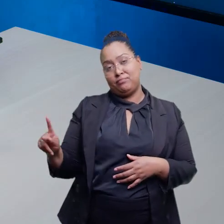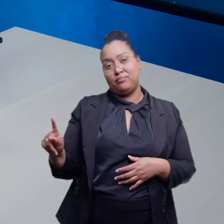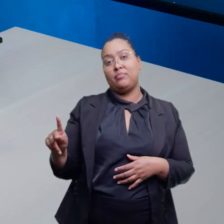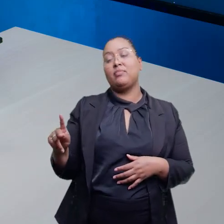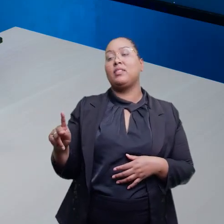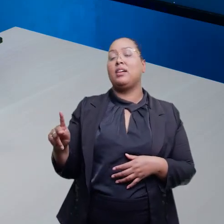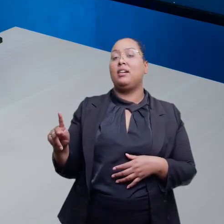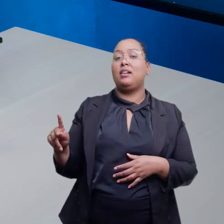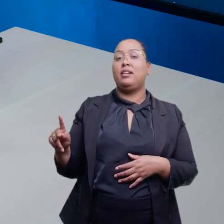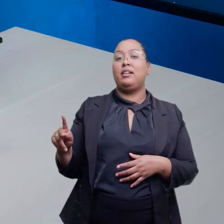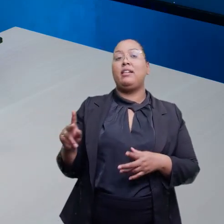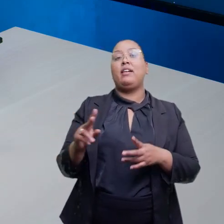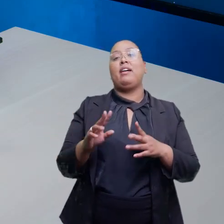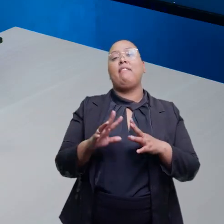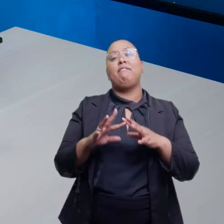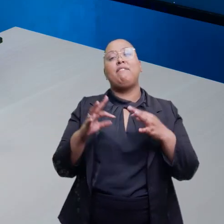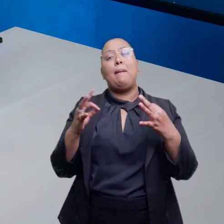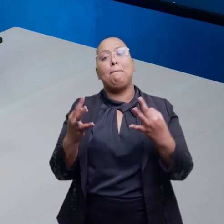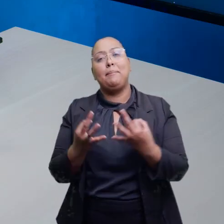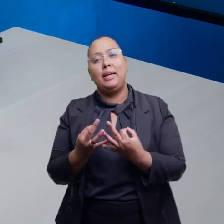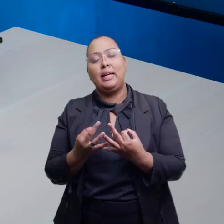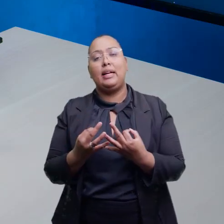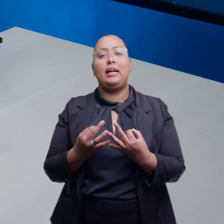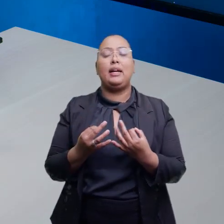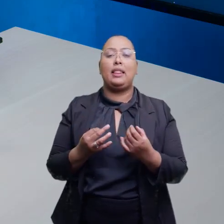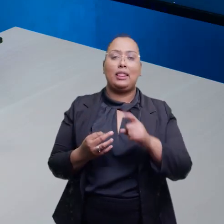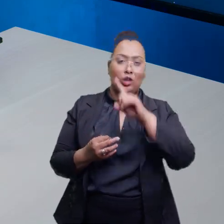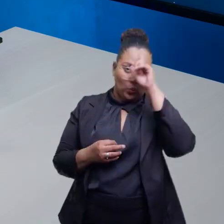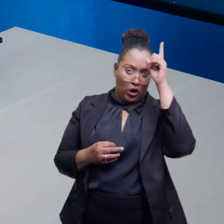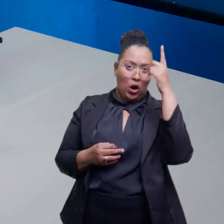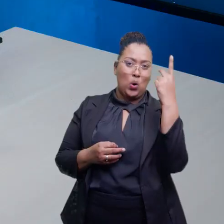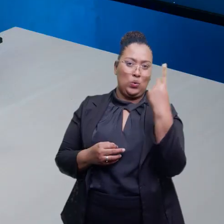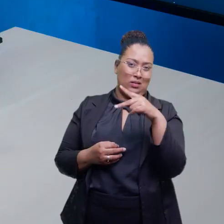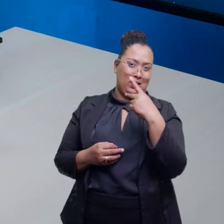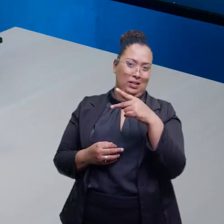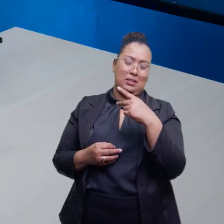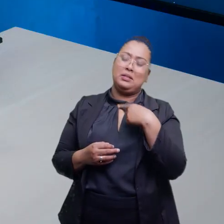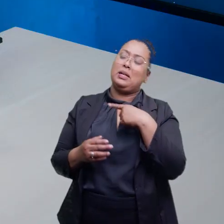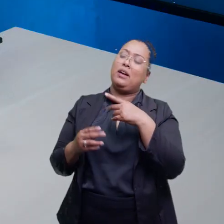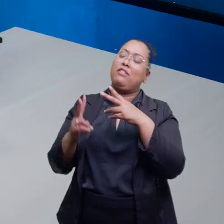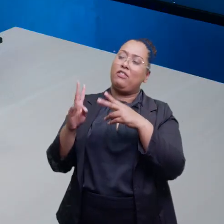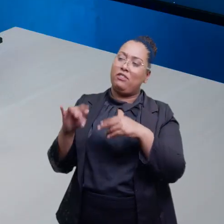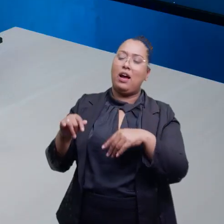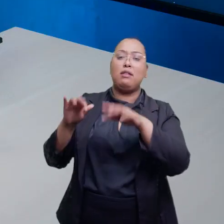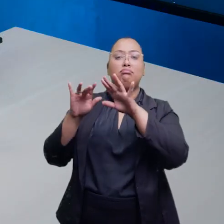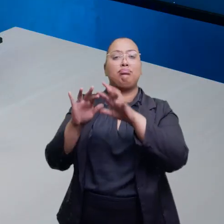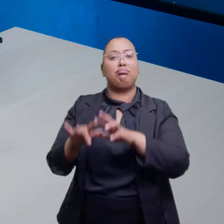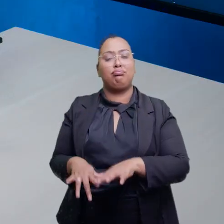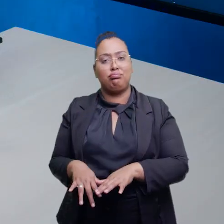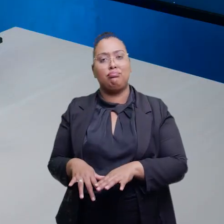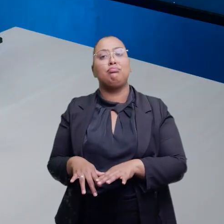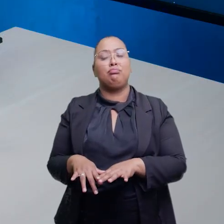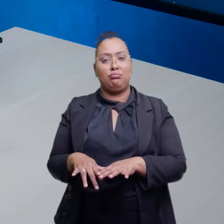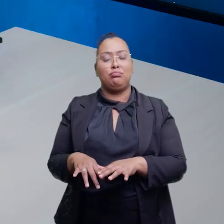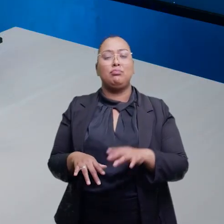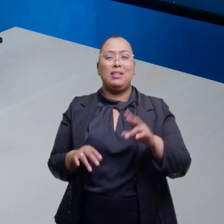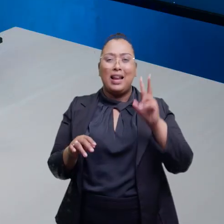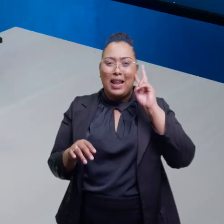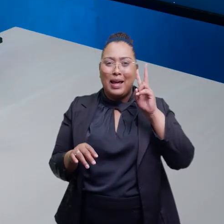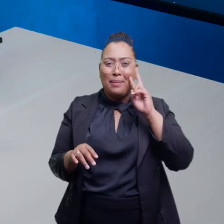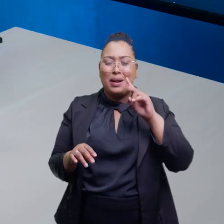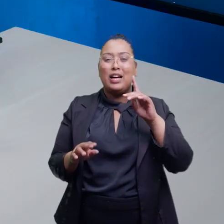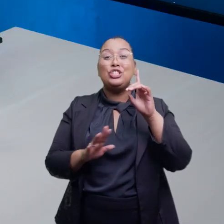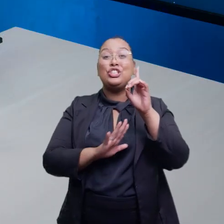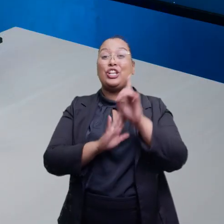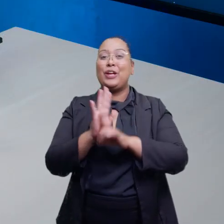àquela família extensa ou família natural. E aquilo que eu mencionei sobre o